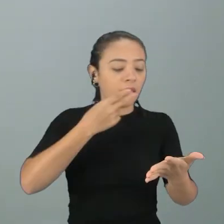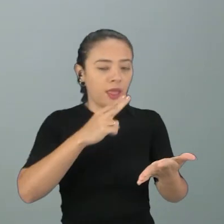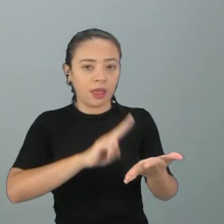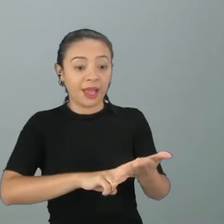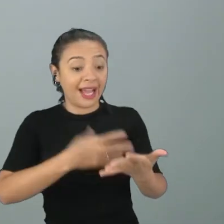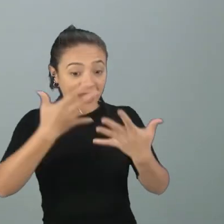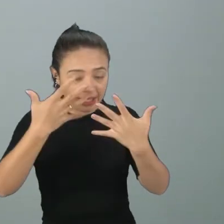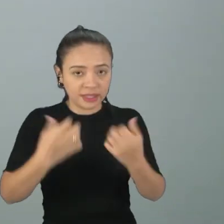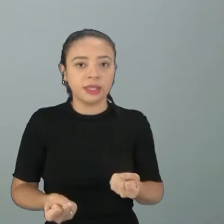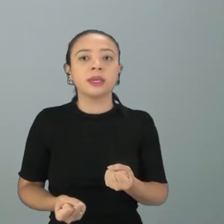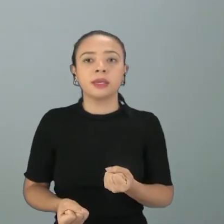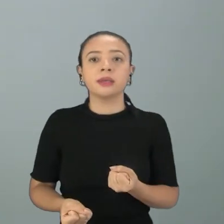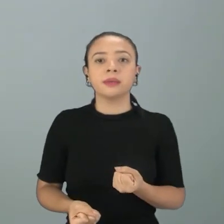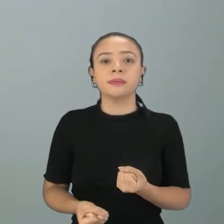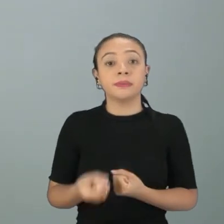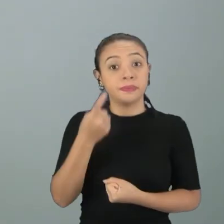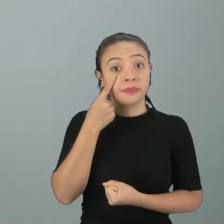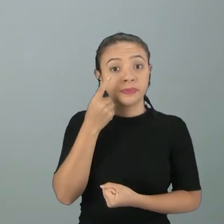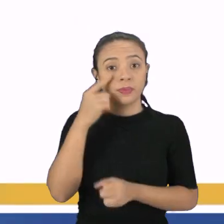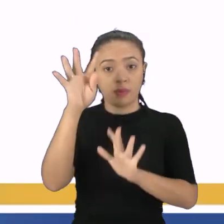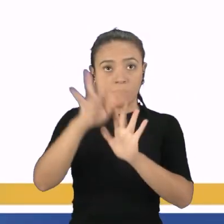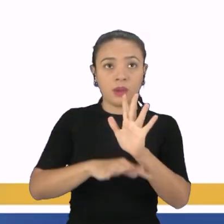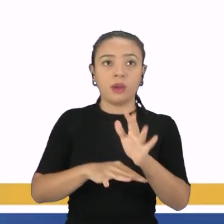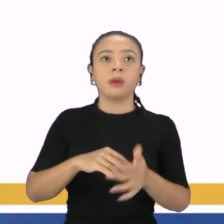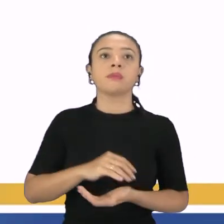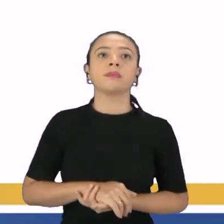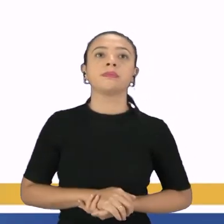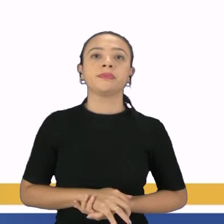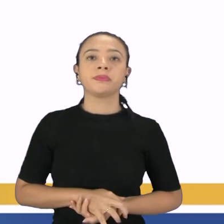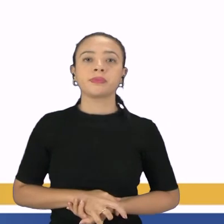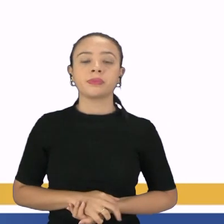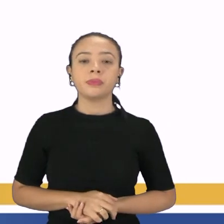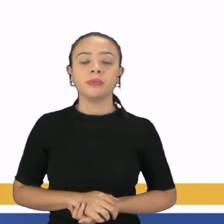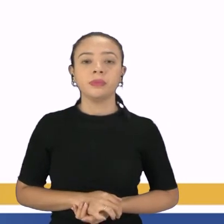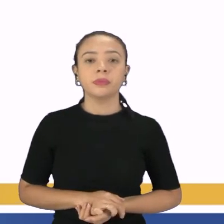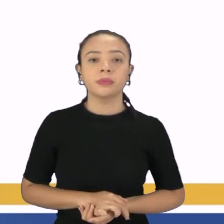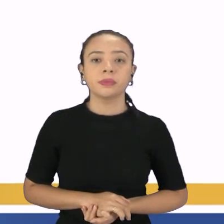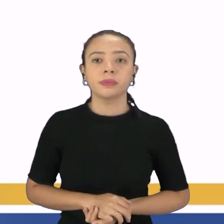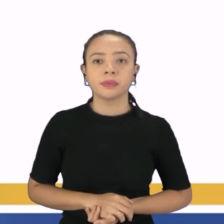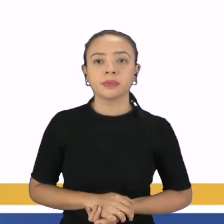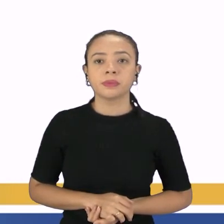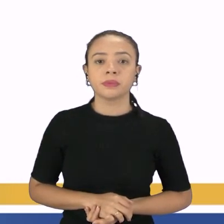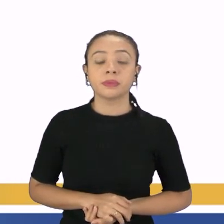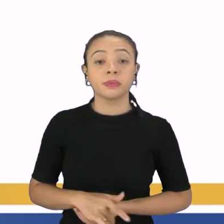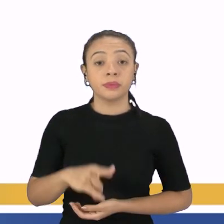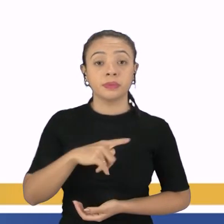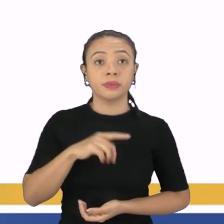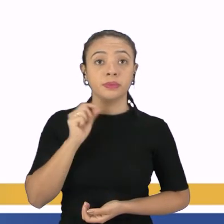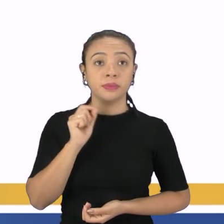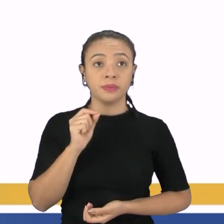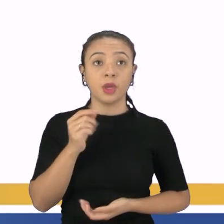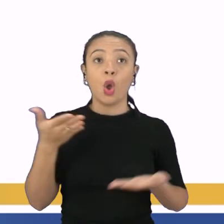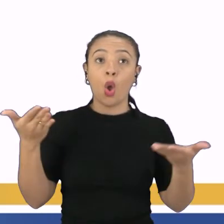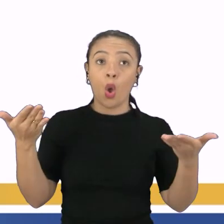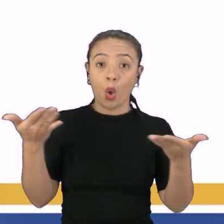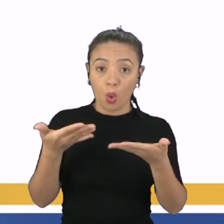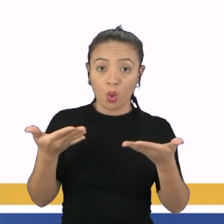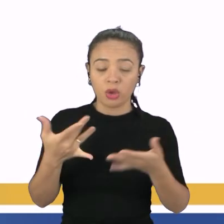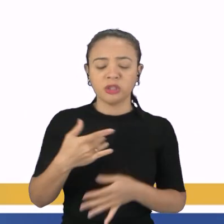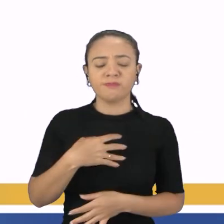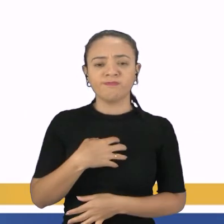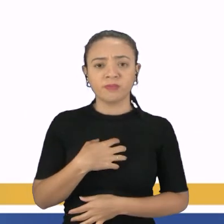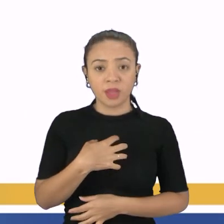seu pedido. Observe no texto. Veja aqui que nós temos hoje, me